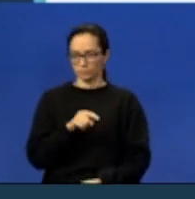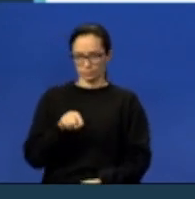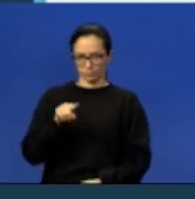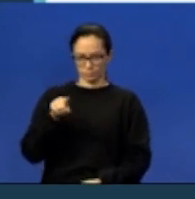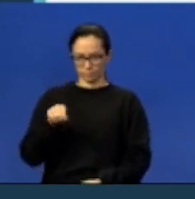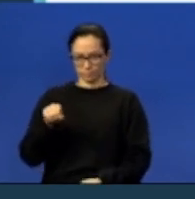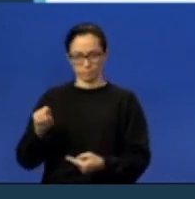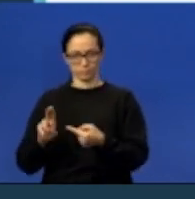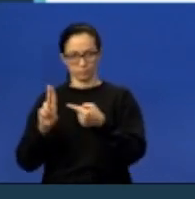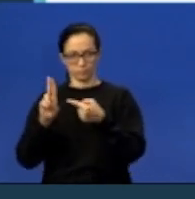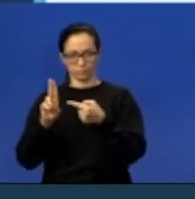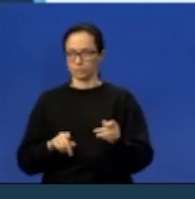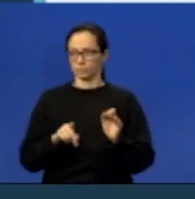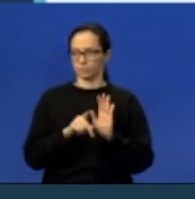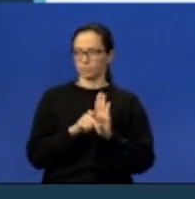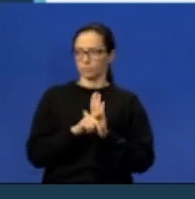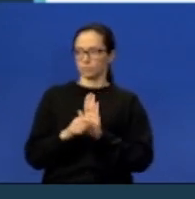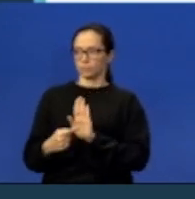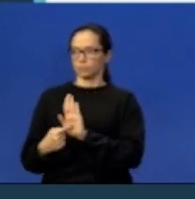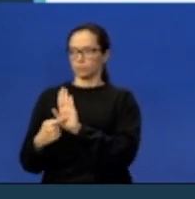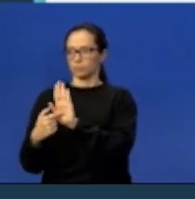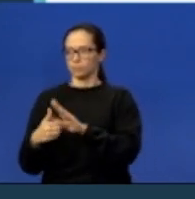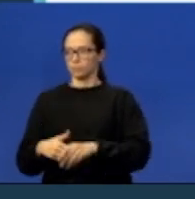T, diz respeito